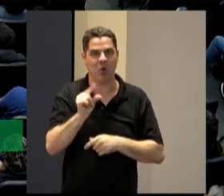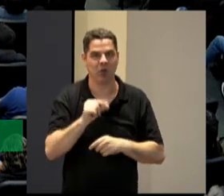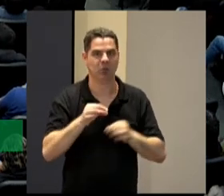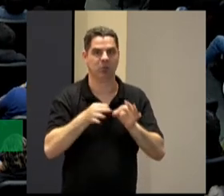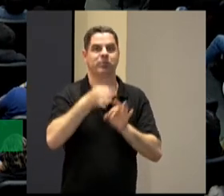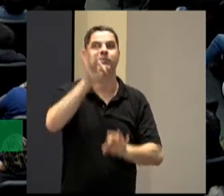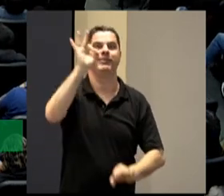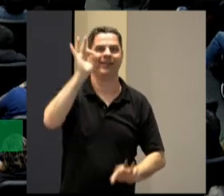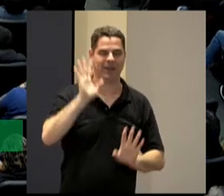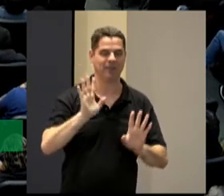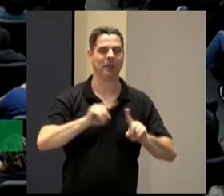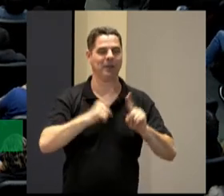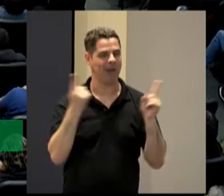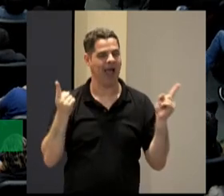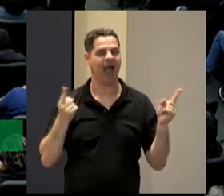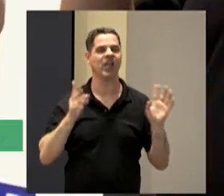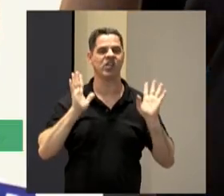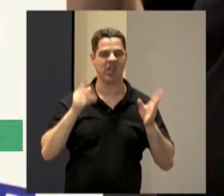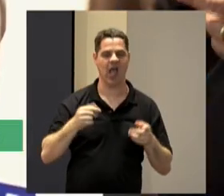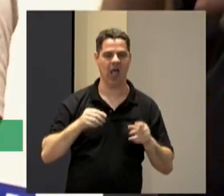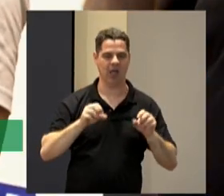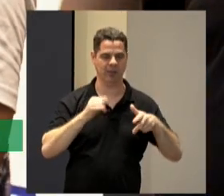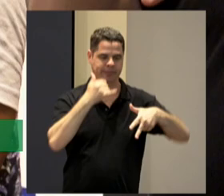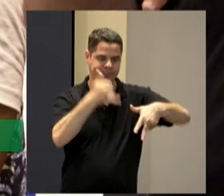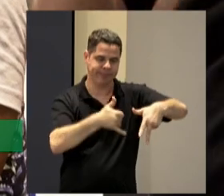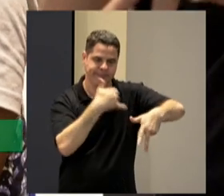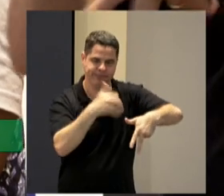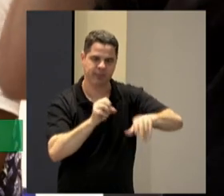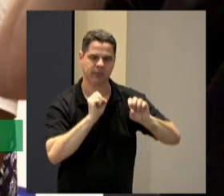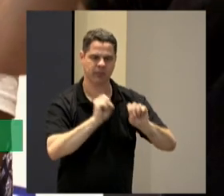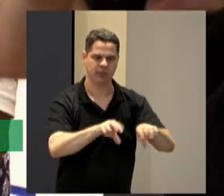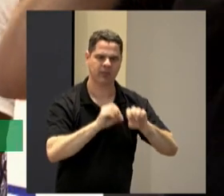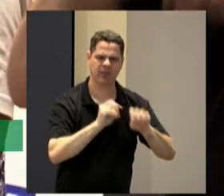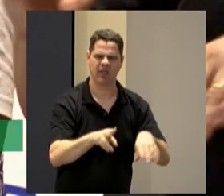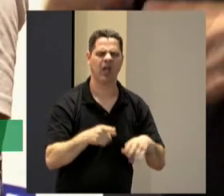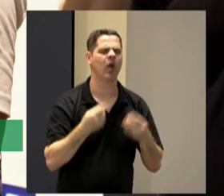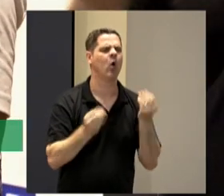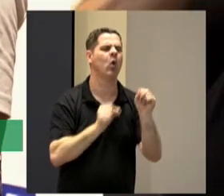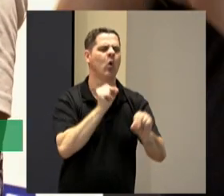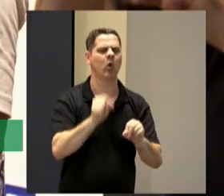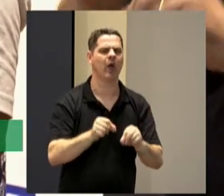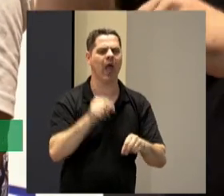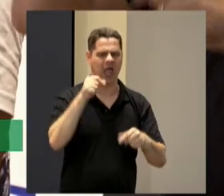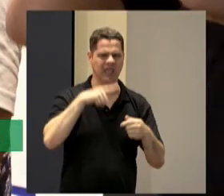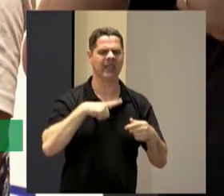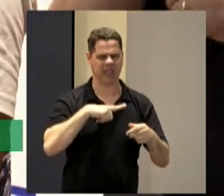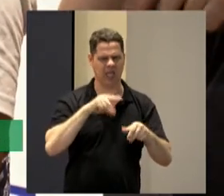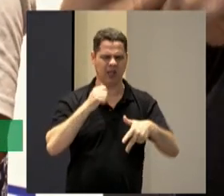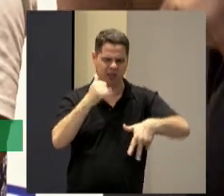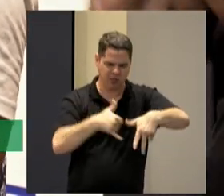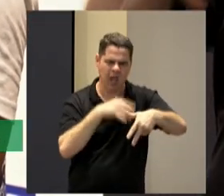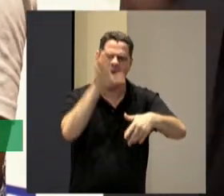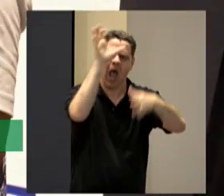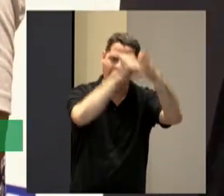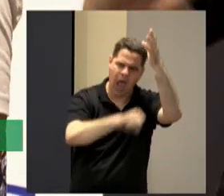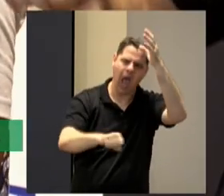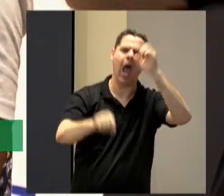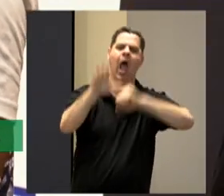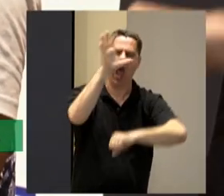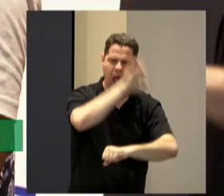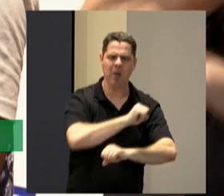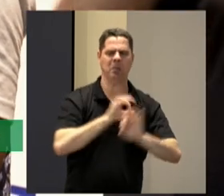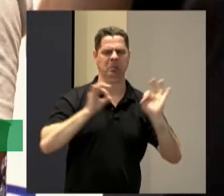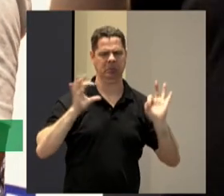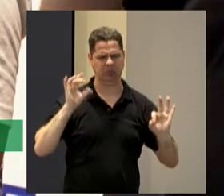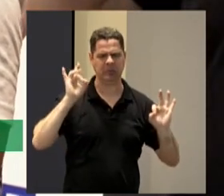E aí, a gente traz a educação infantil dizendo o seguinte, não, as crianças da educação infantil aprendem. E isso ficou muito